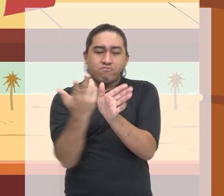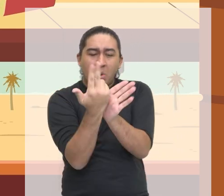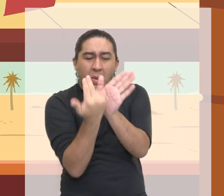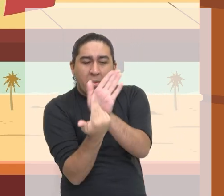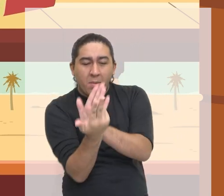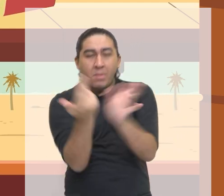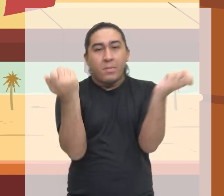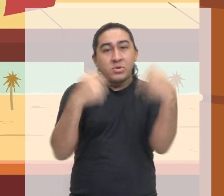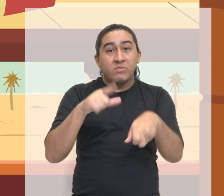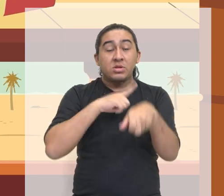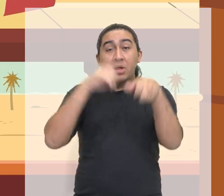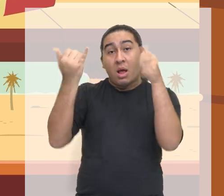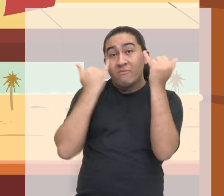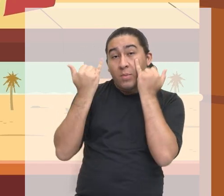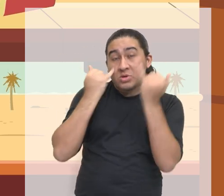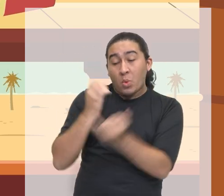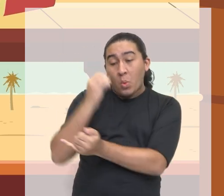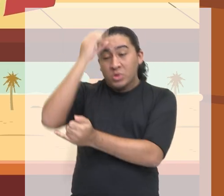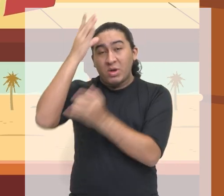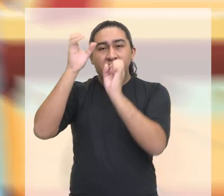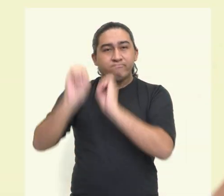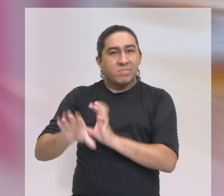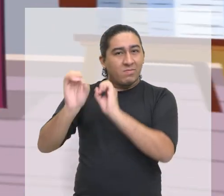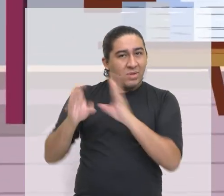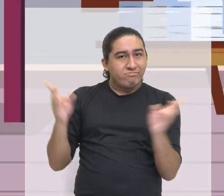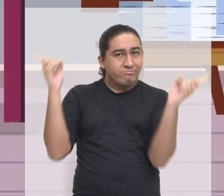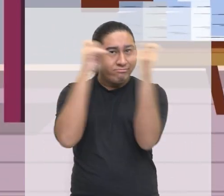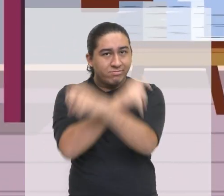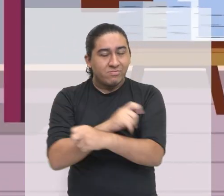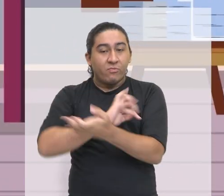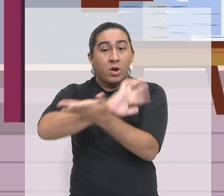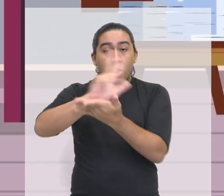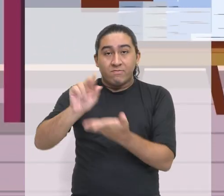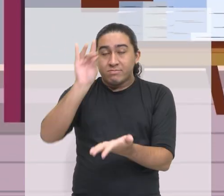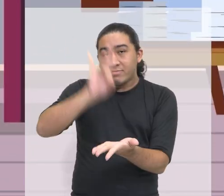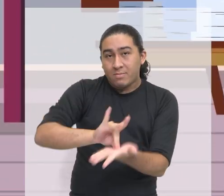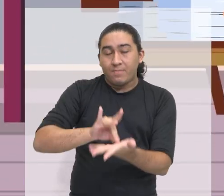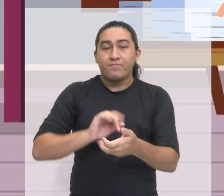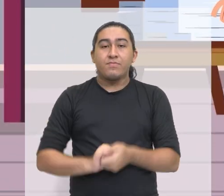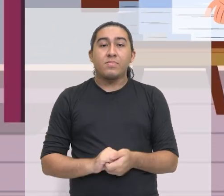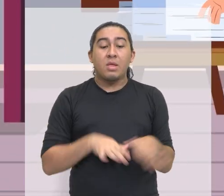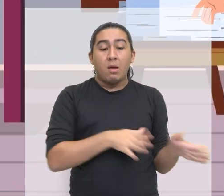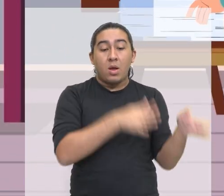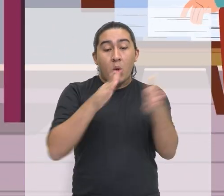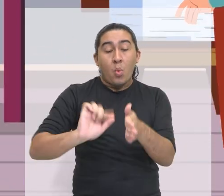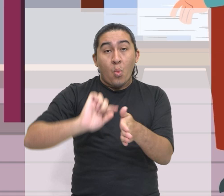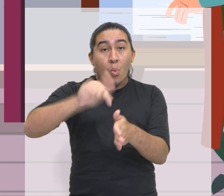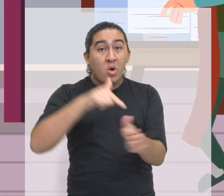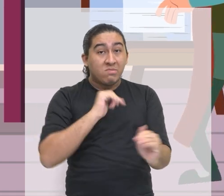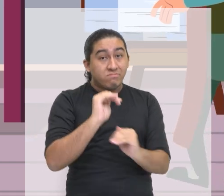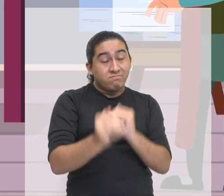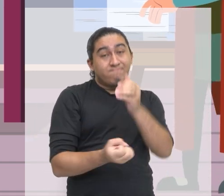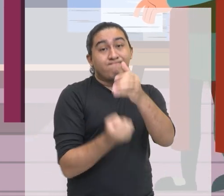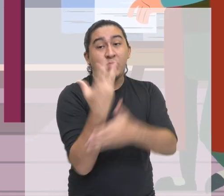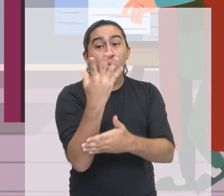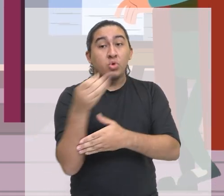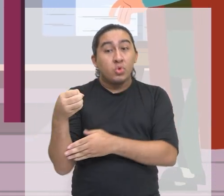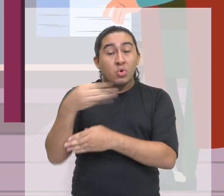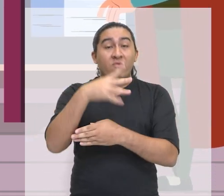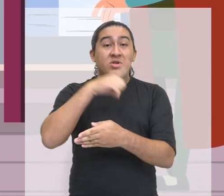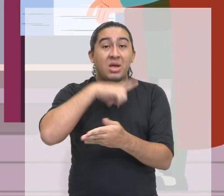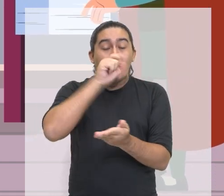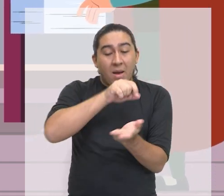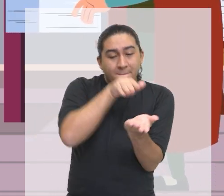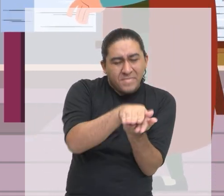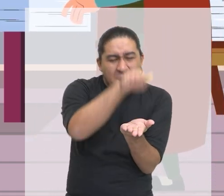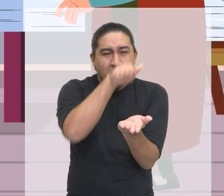a transmissão de conhecimentos complexos. O próximo grande salto veio com a invenção da prensa de